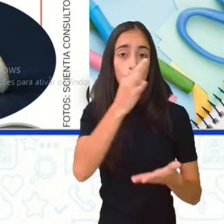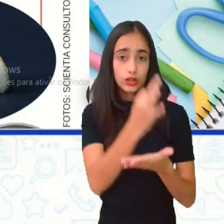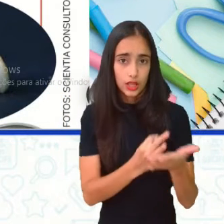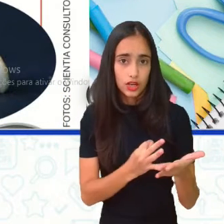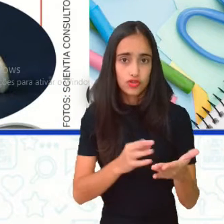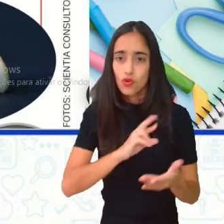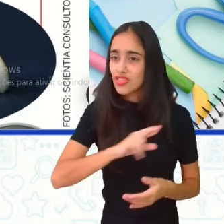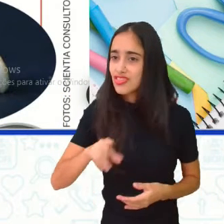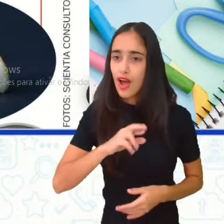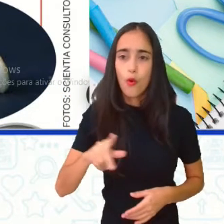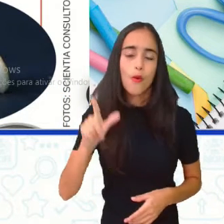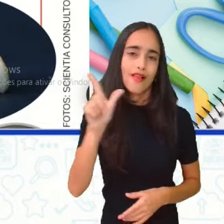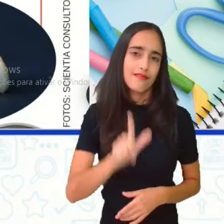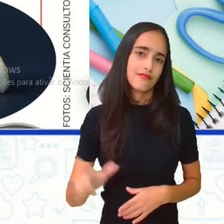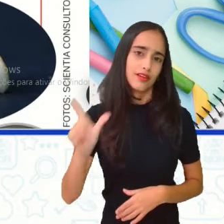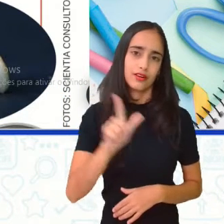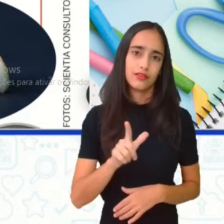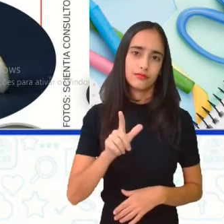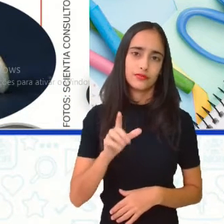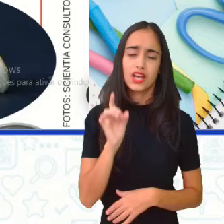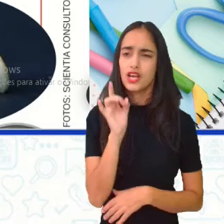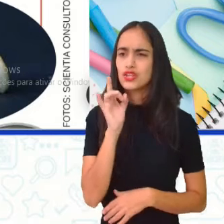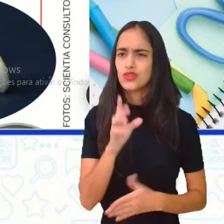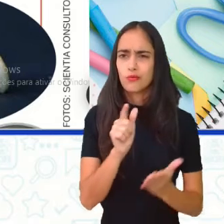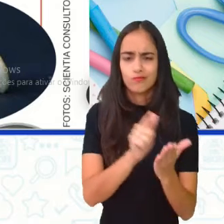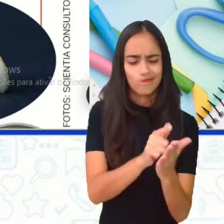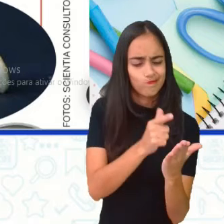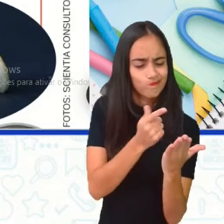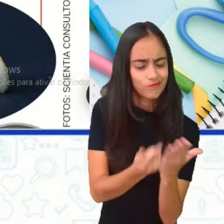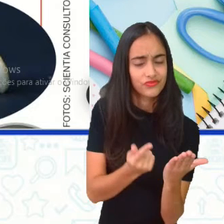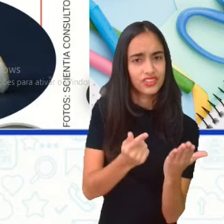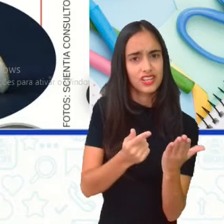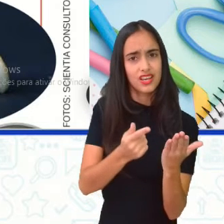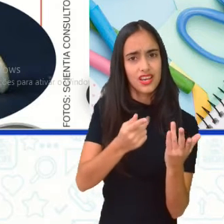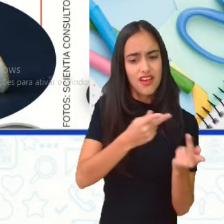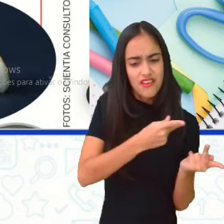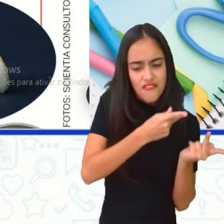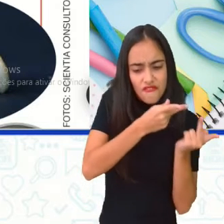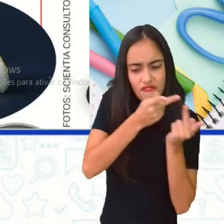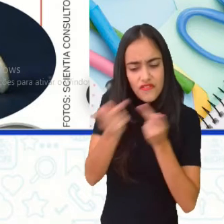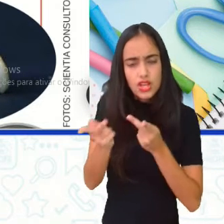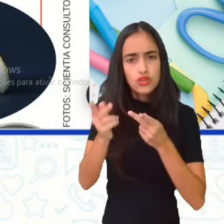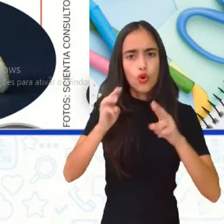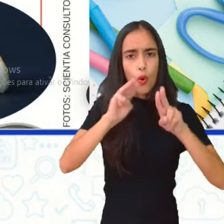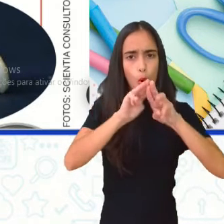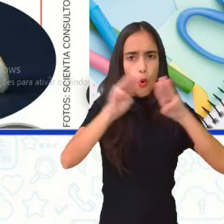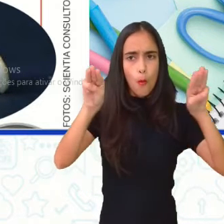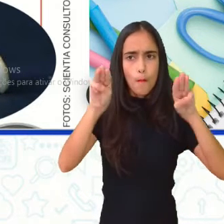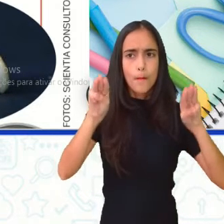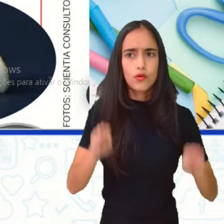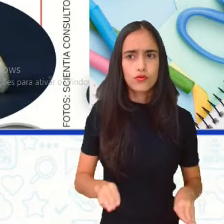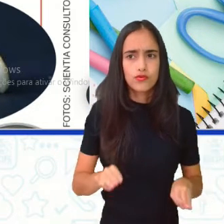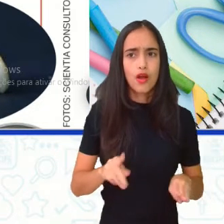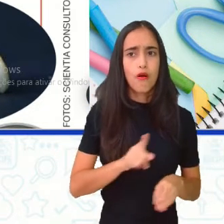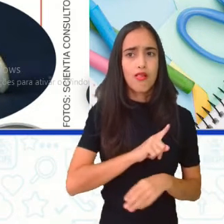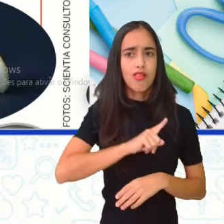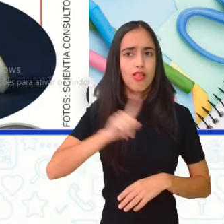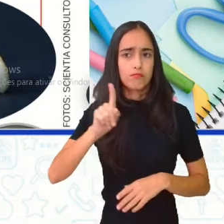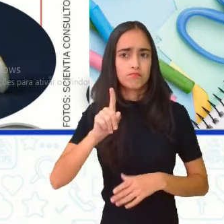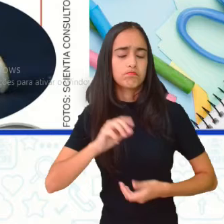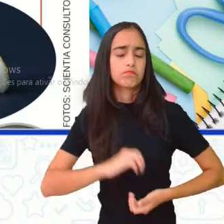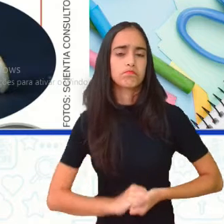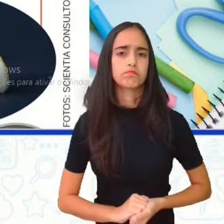revista Qual é, que foi visitar o Museu do Ipiranga, tá certo? Ele estava fechado e